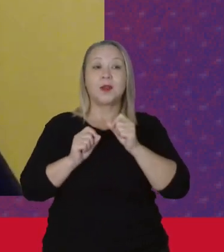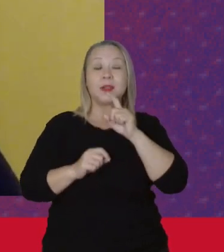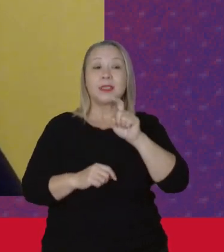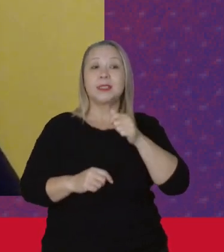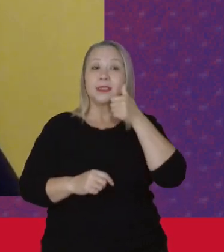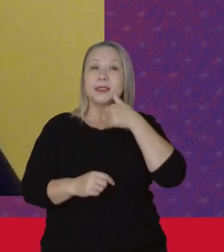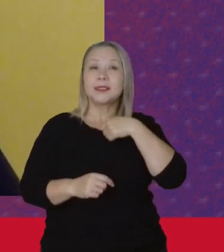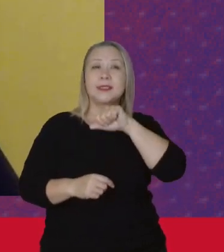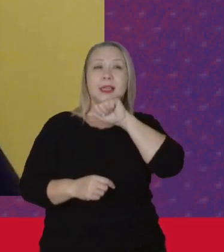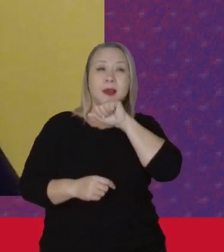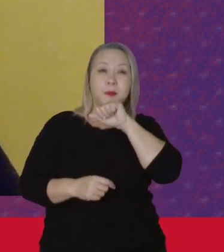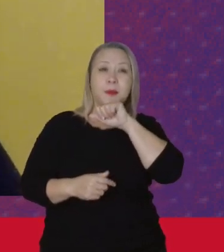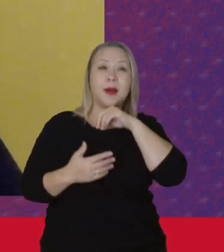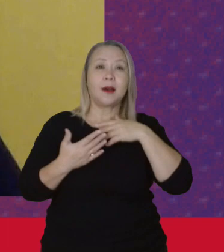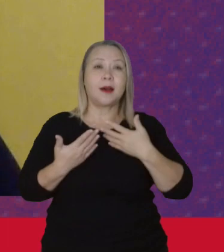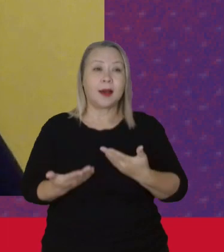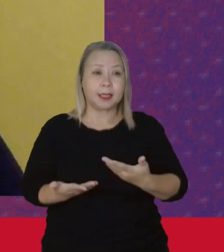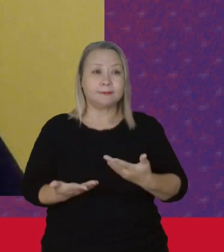mãe, né,